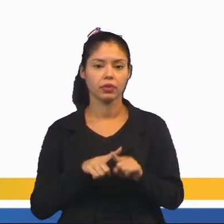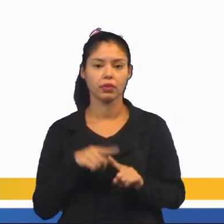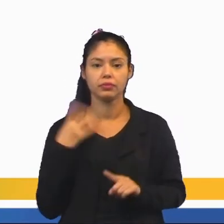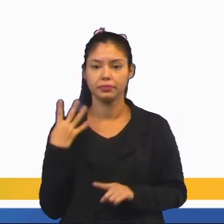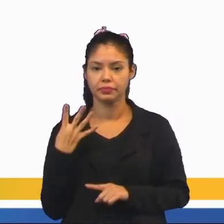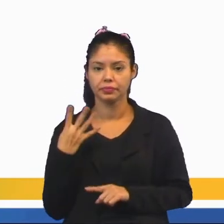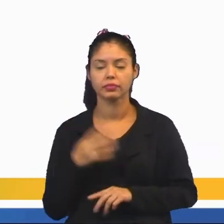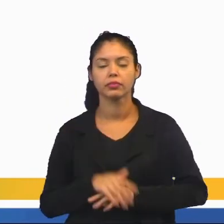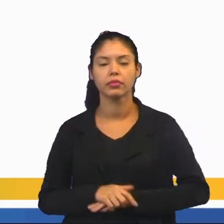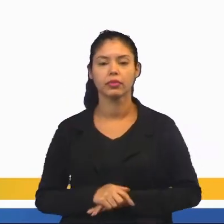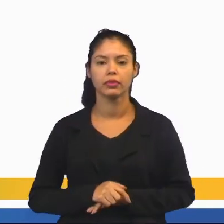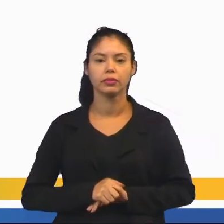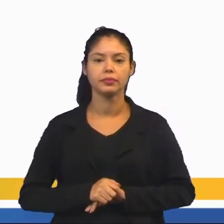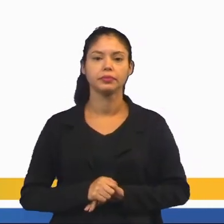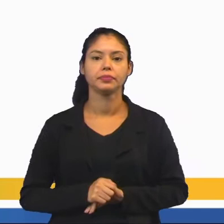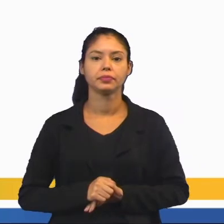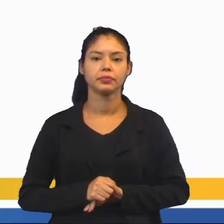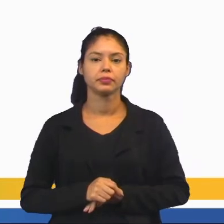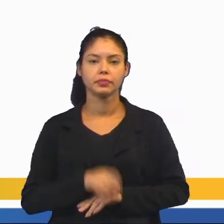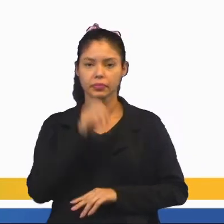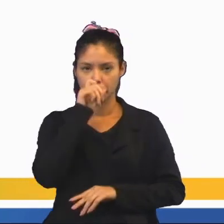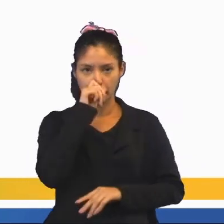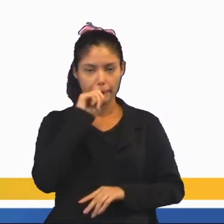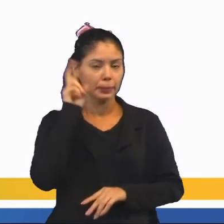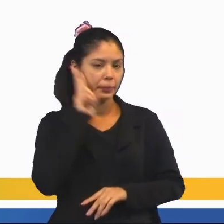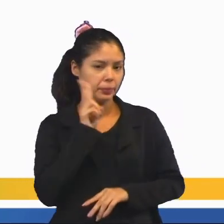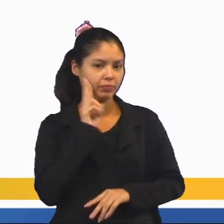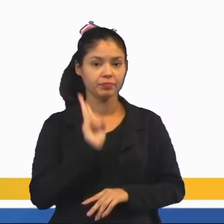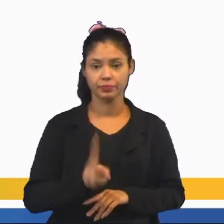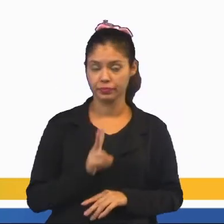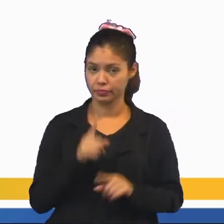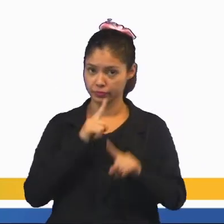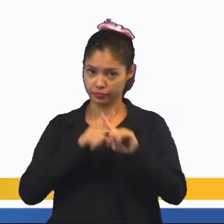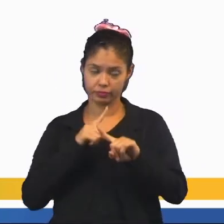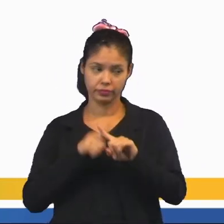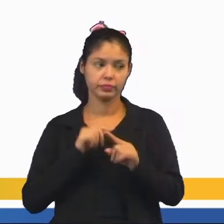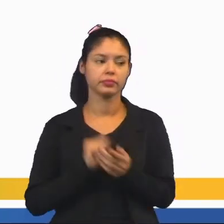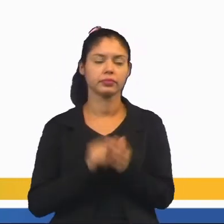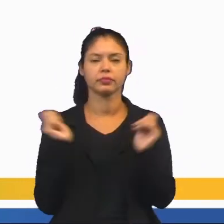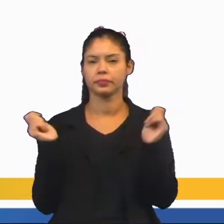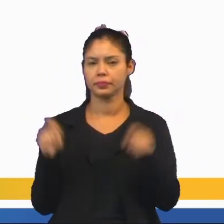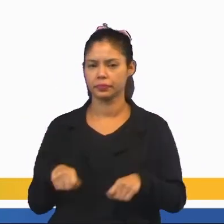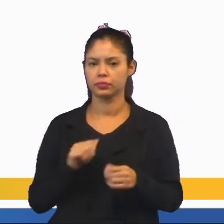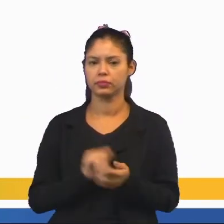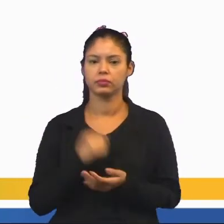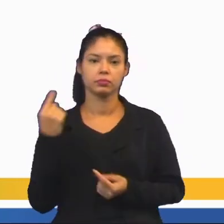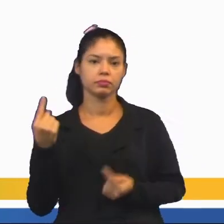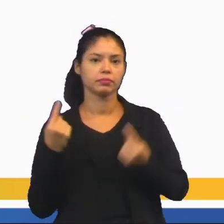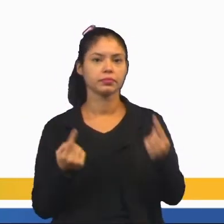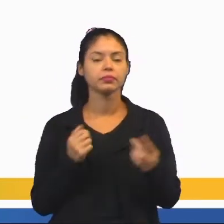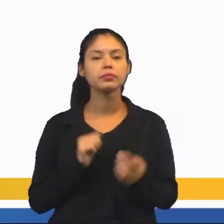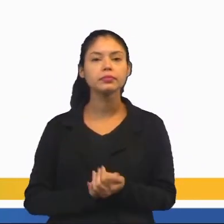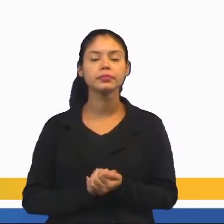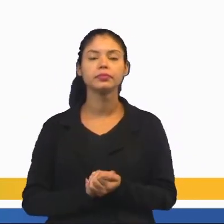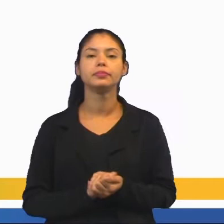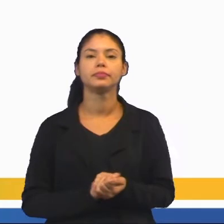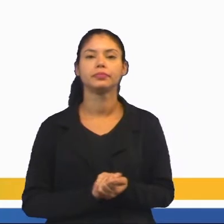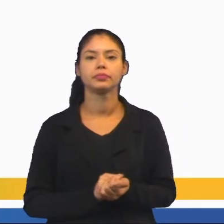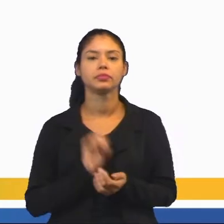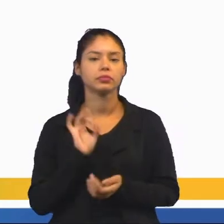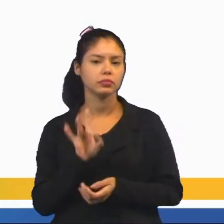vezes 4 possibilidades. Lembrando que sempre eu vou multiplicar as possibilidades uma com a outra e